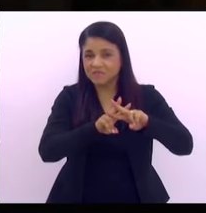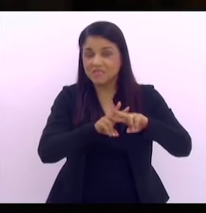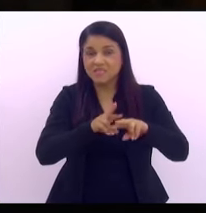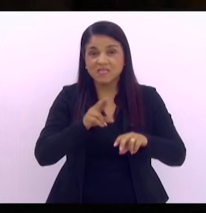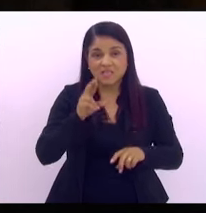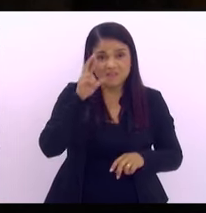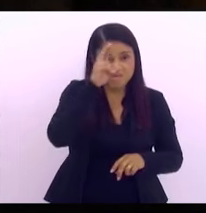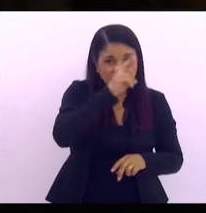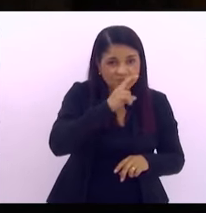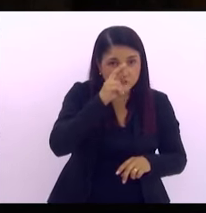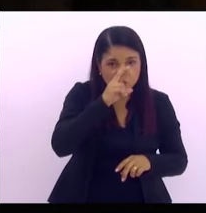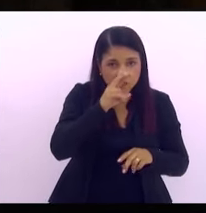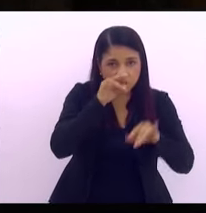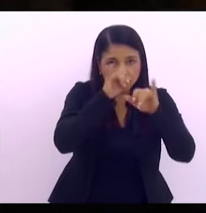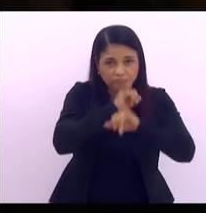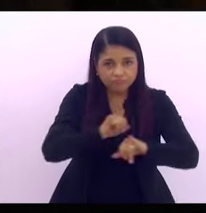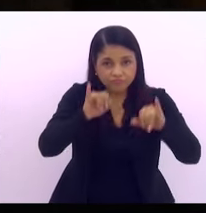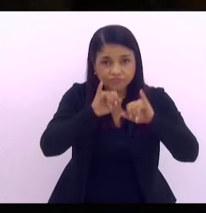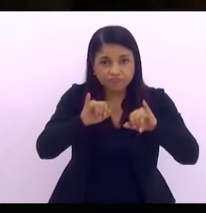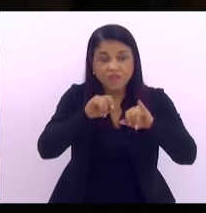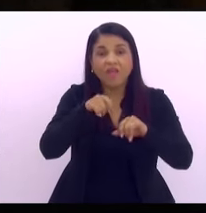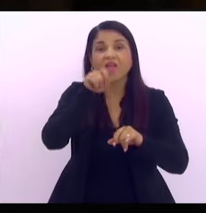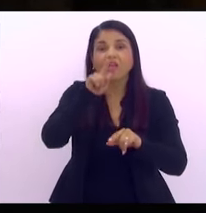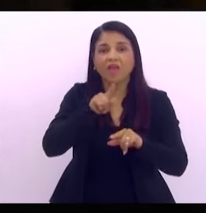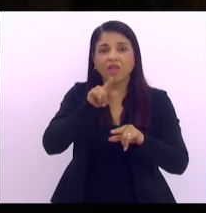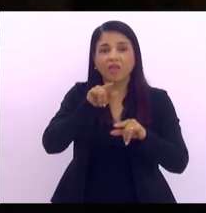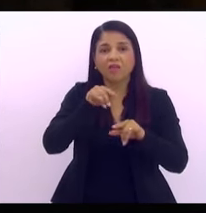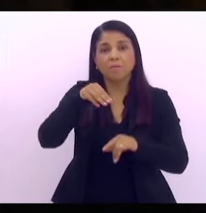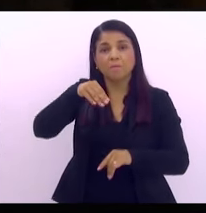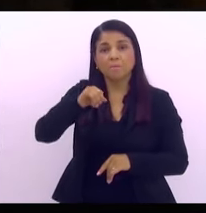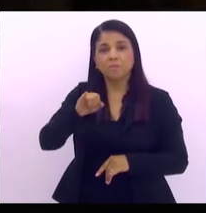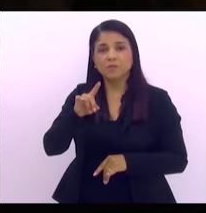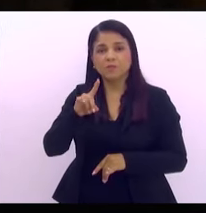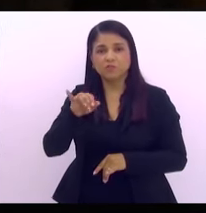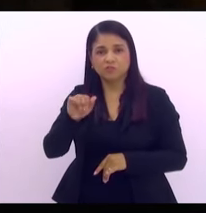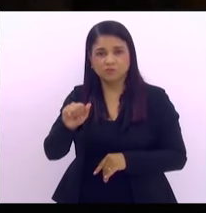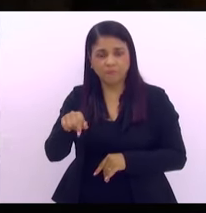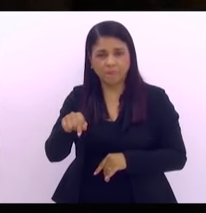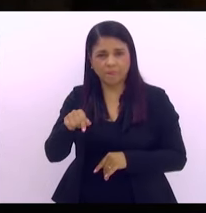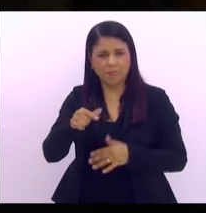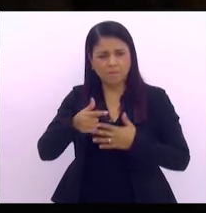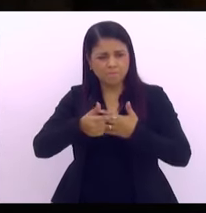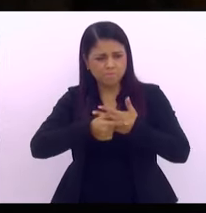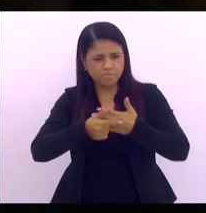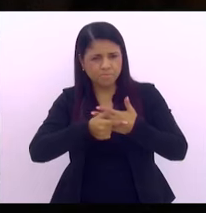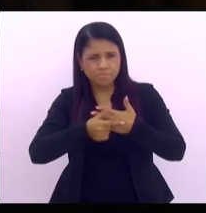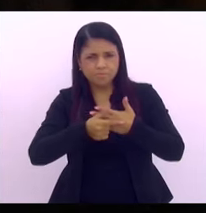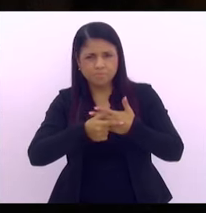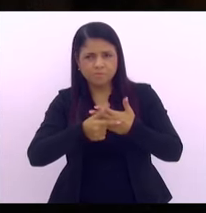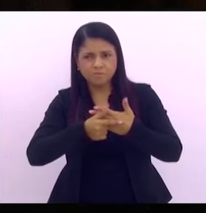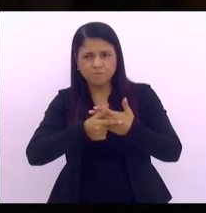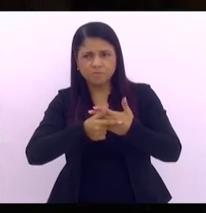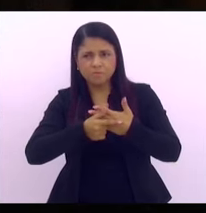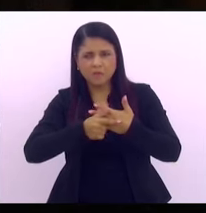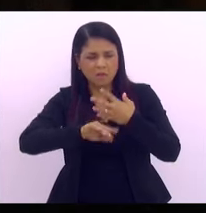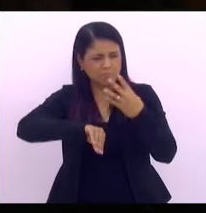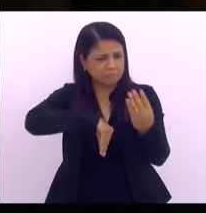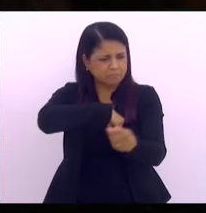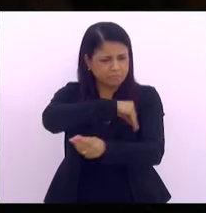publiciza é a mídia. Então, parece que os papéis ficam todos meio